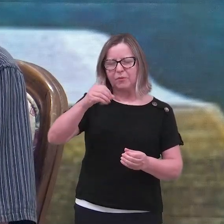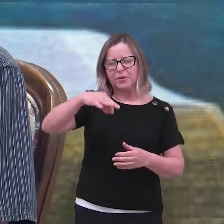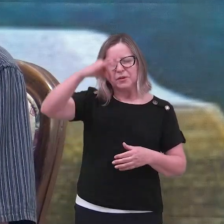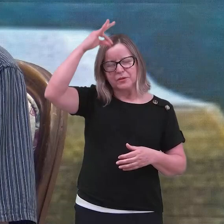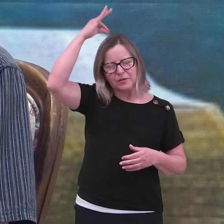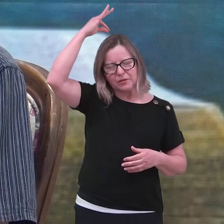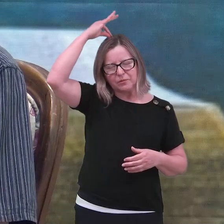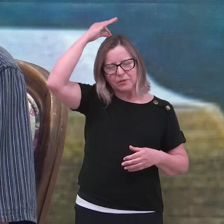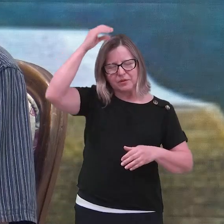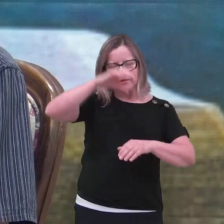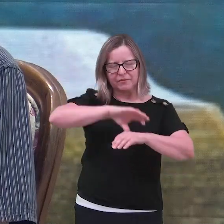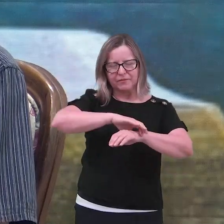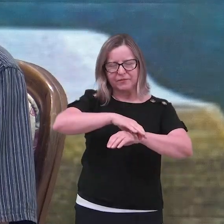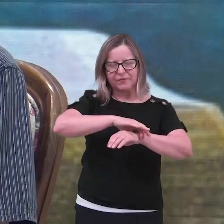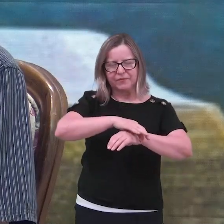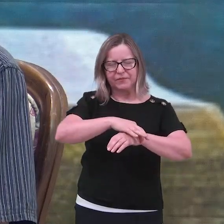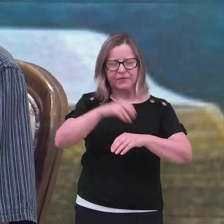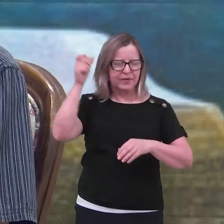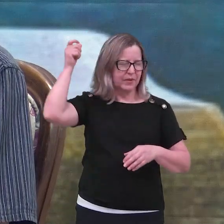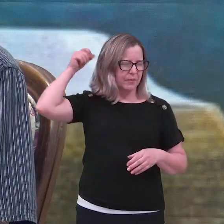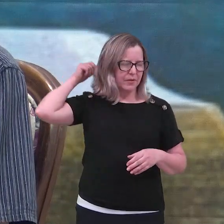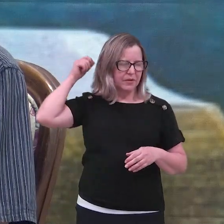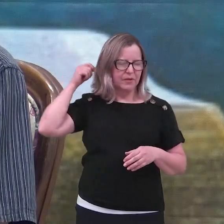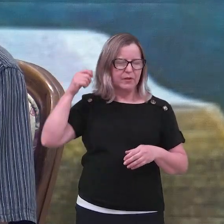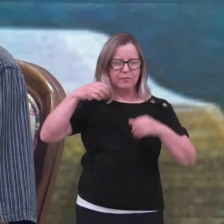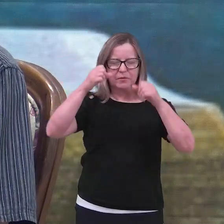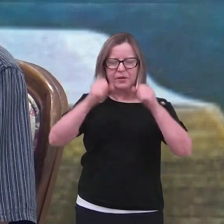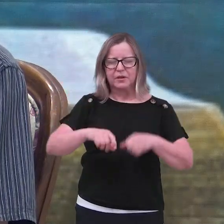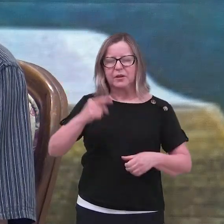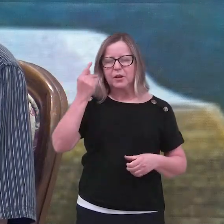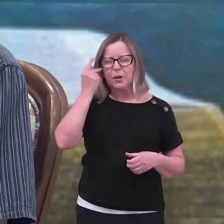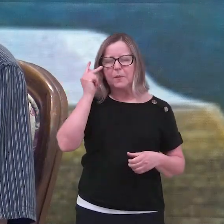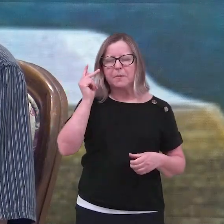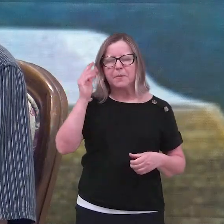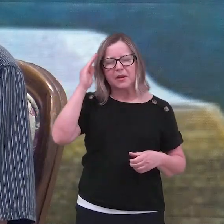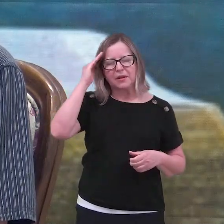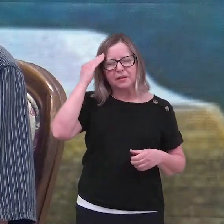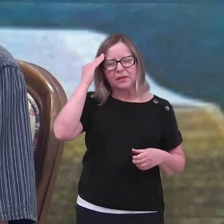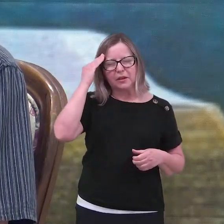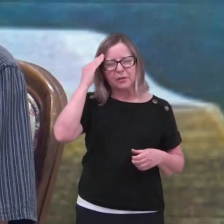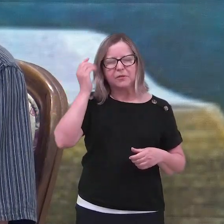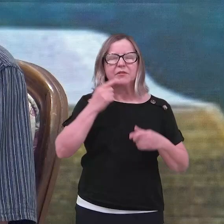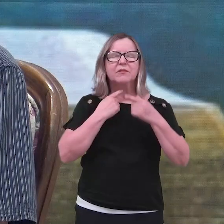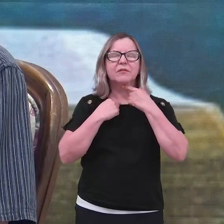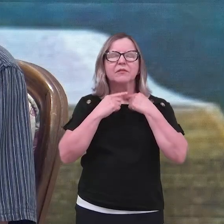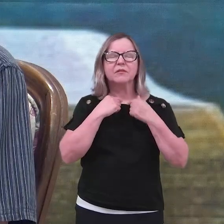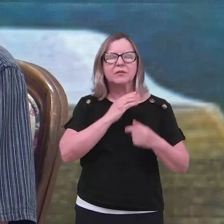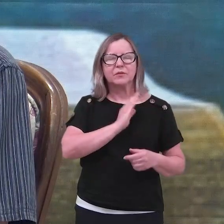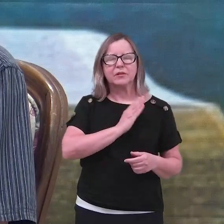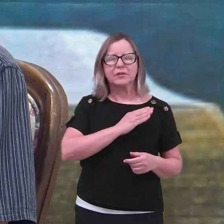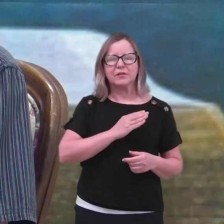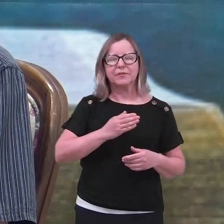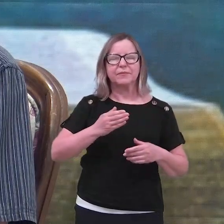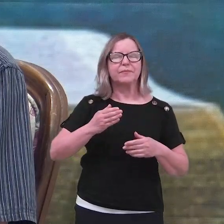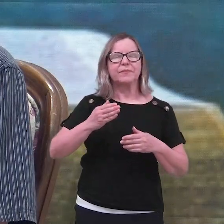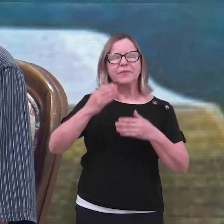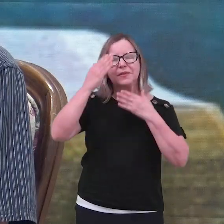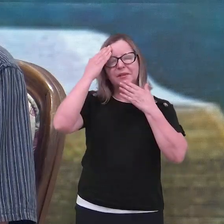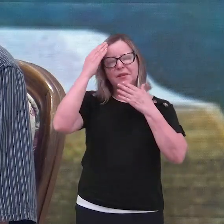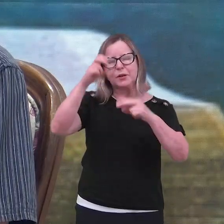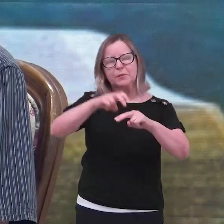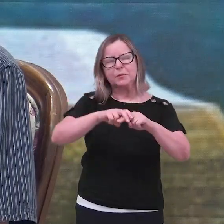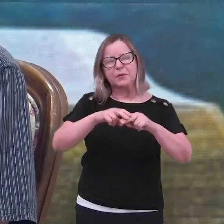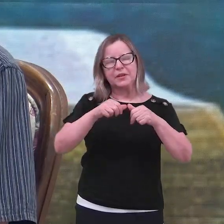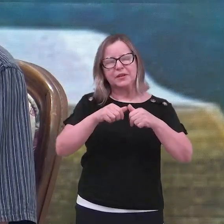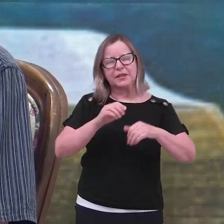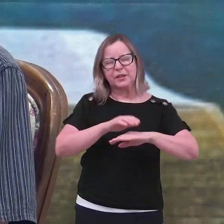espírito juntas e medulas, e é apta para discernir as intenções do coração. Te damos graças por esta noite